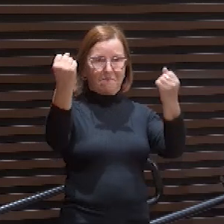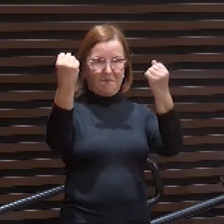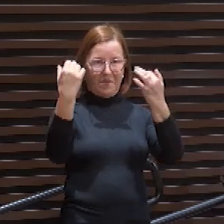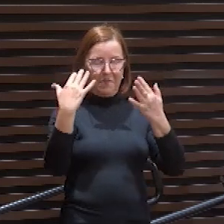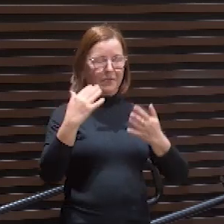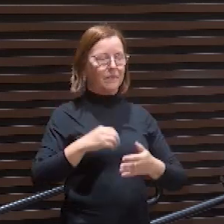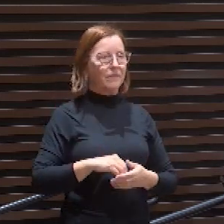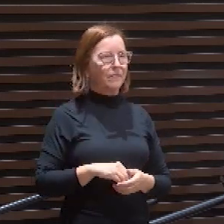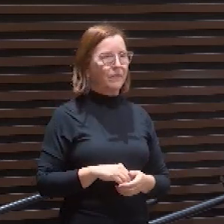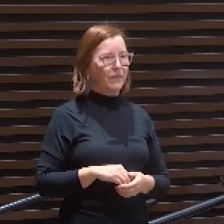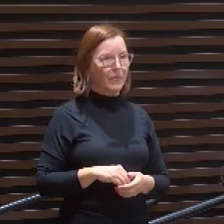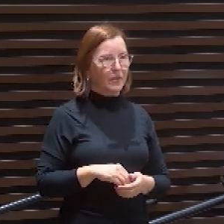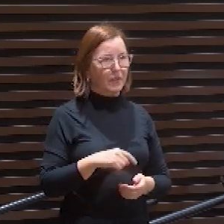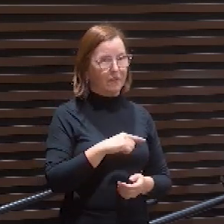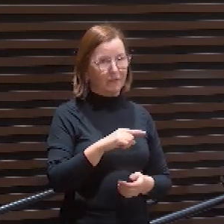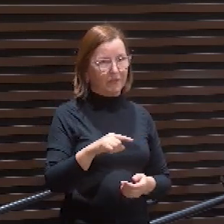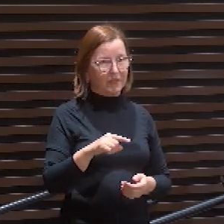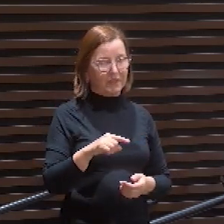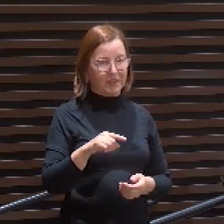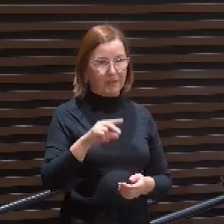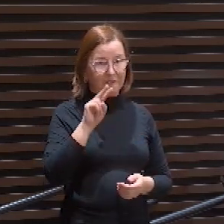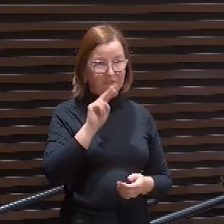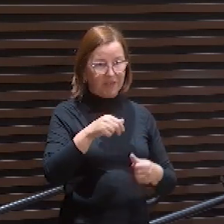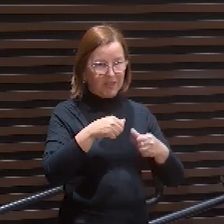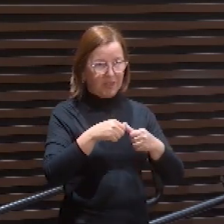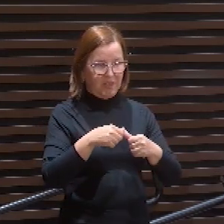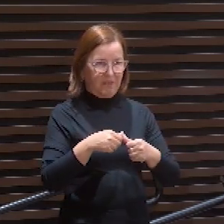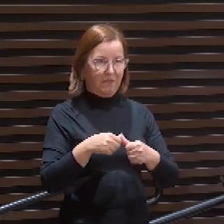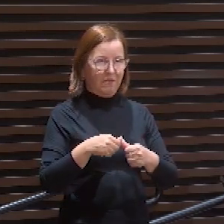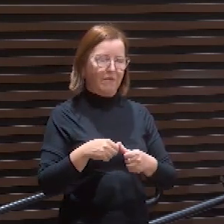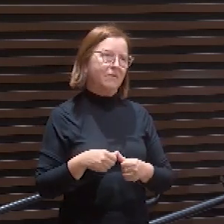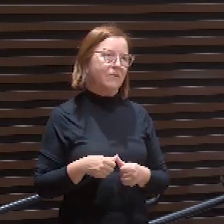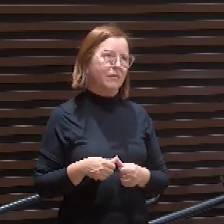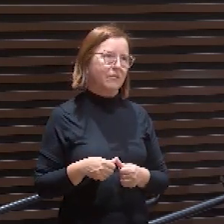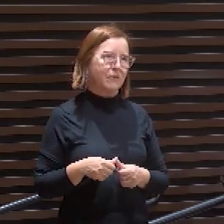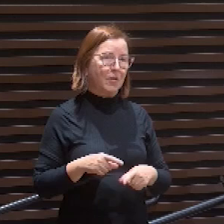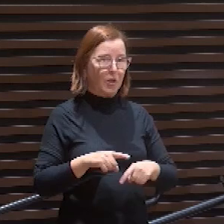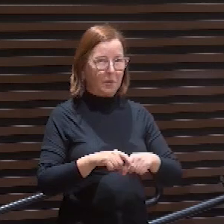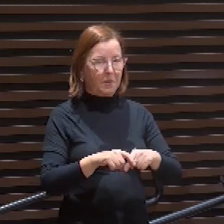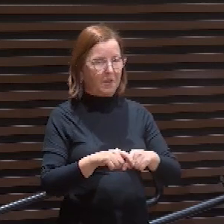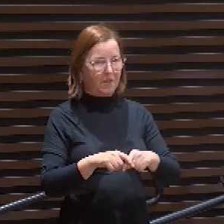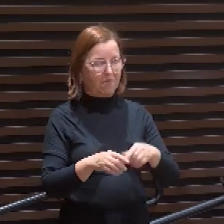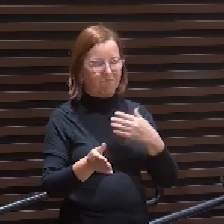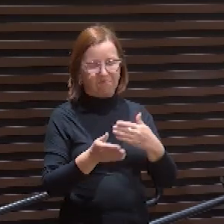E você encontra isso no mercado, a torto e a direito.